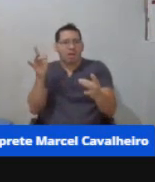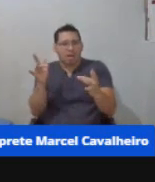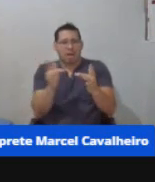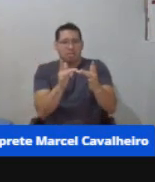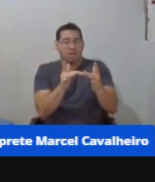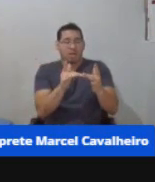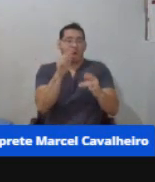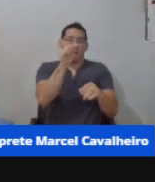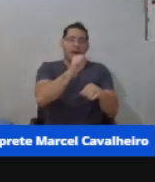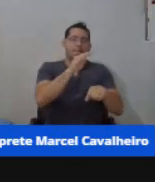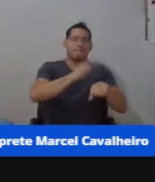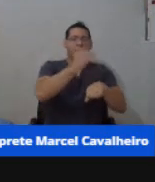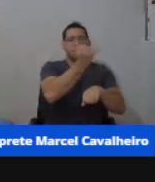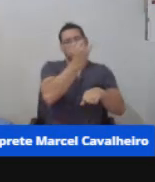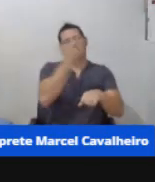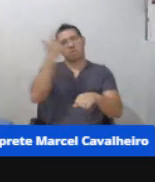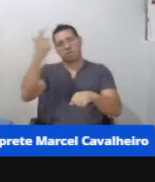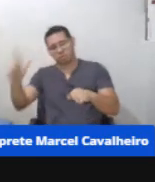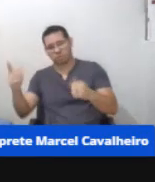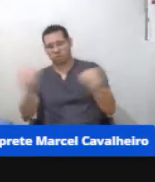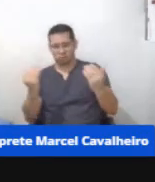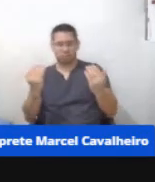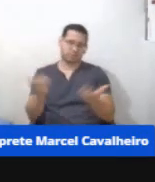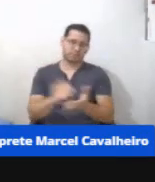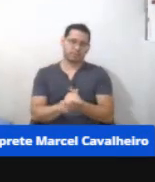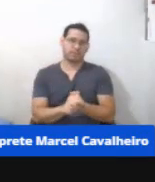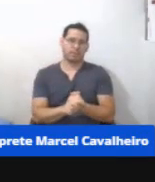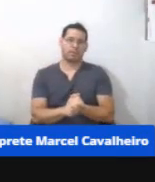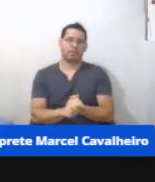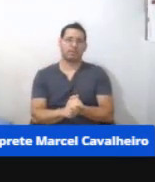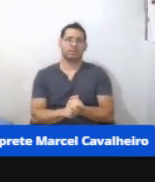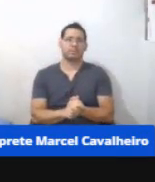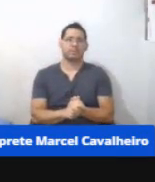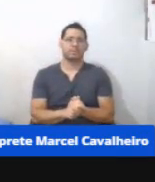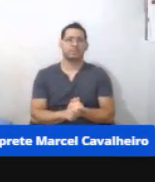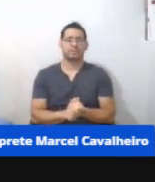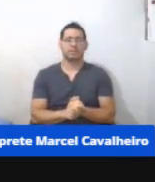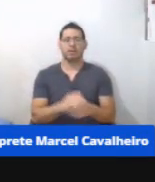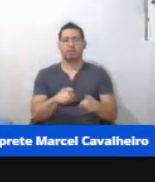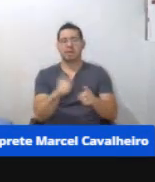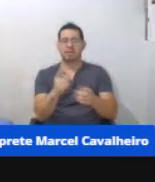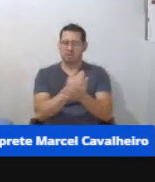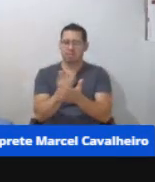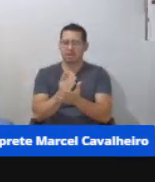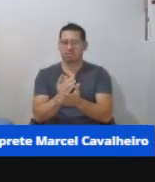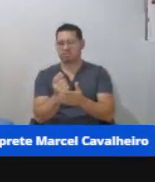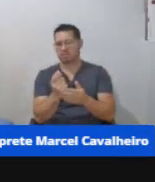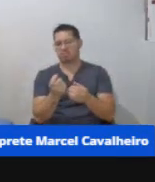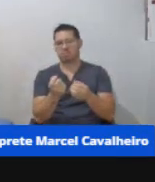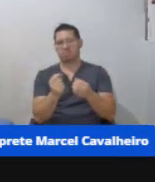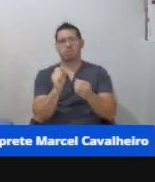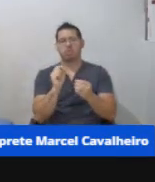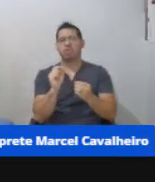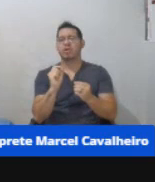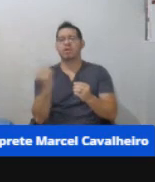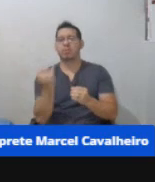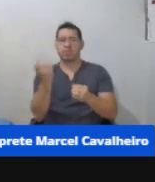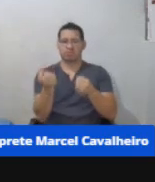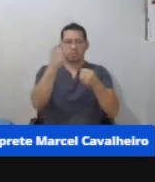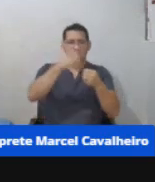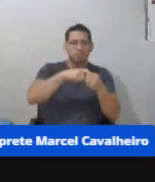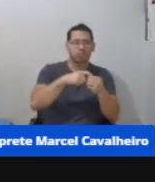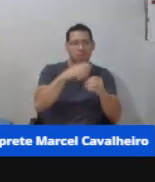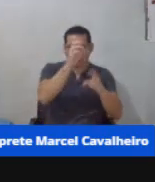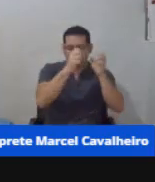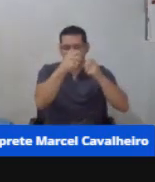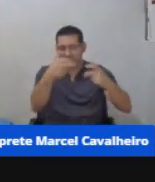tendência à concomitância por retomadas. É o que faz com que remetemos novamente à lógica